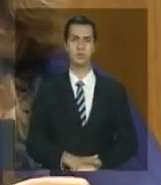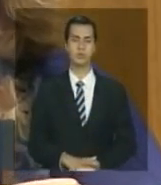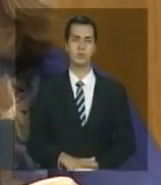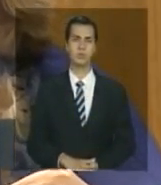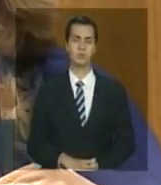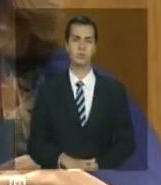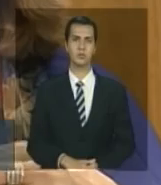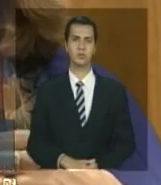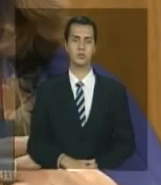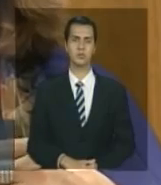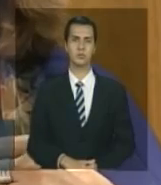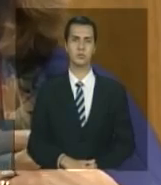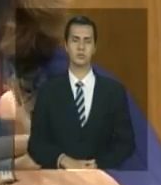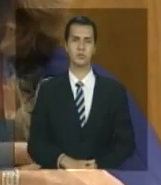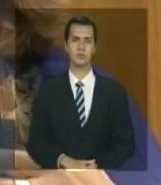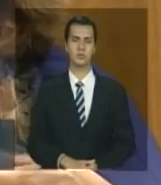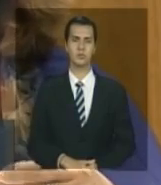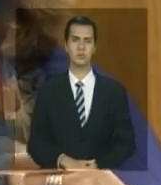nós